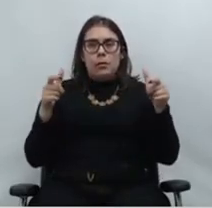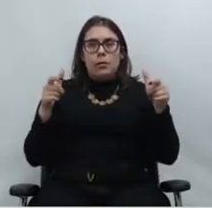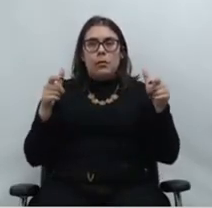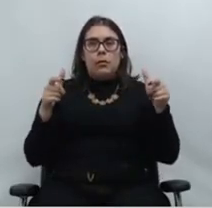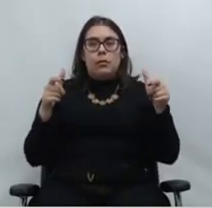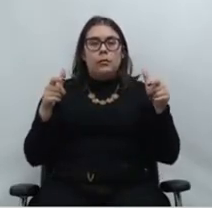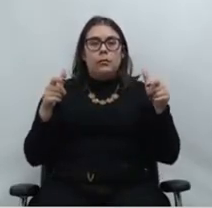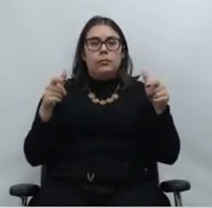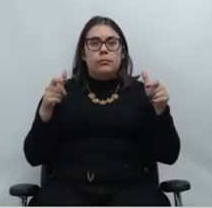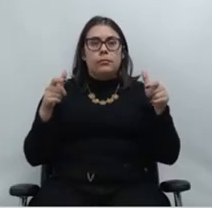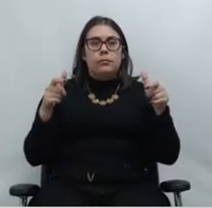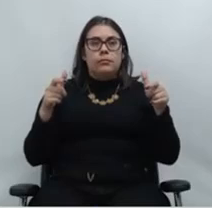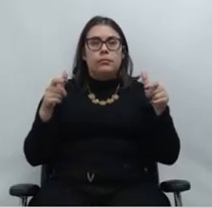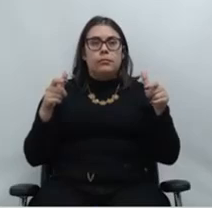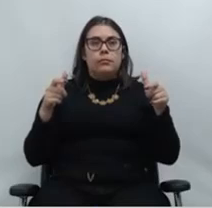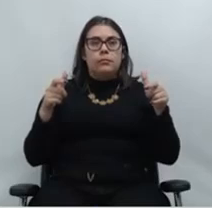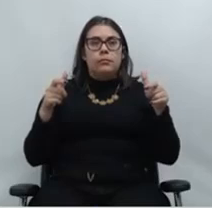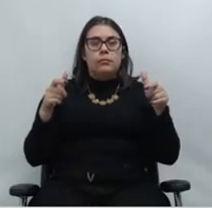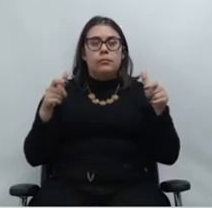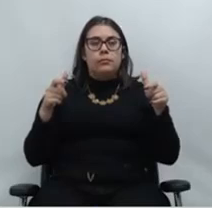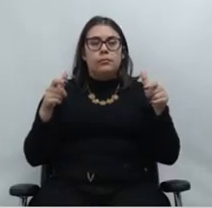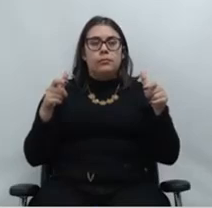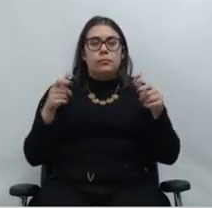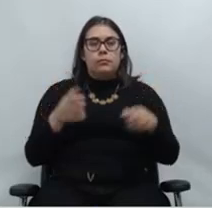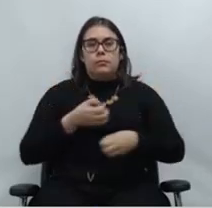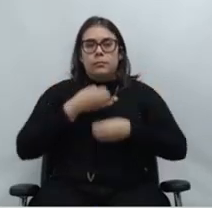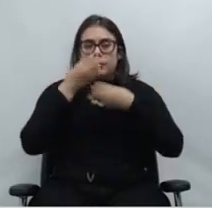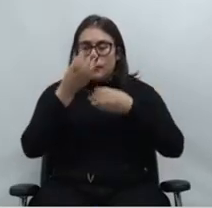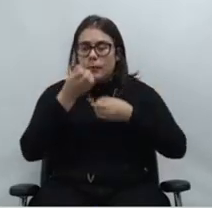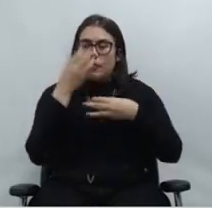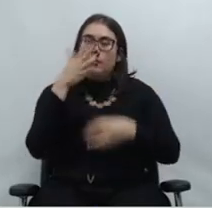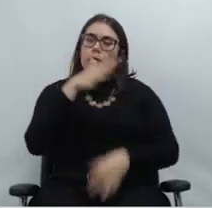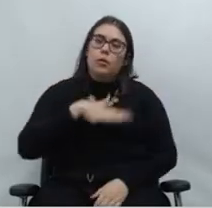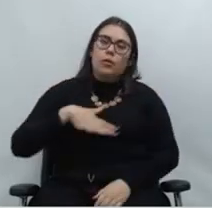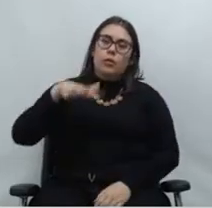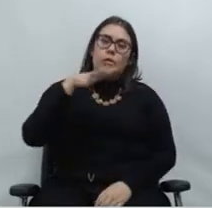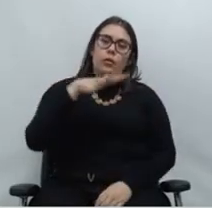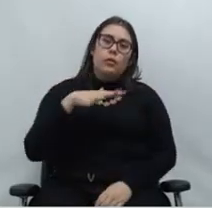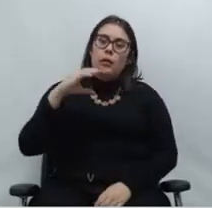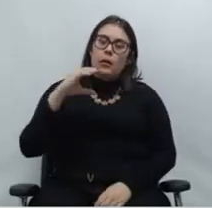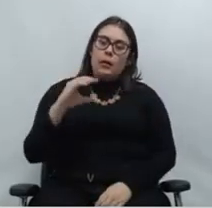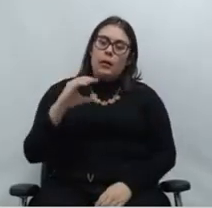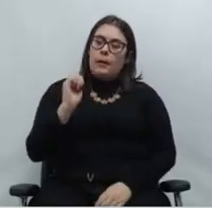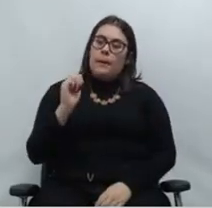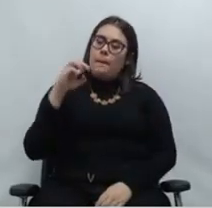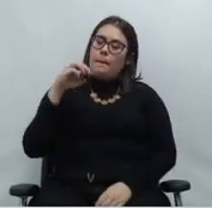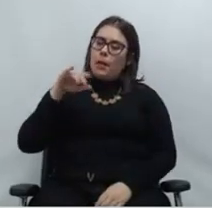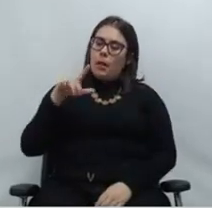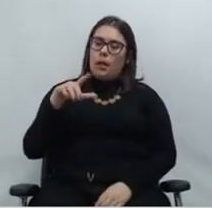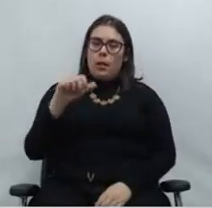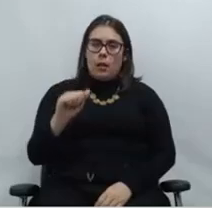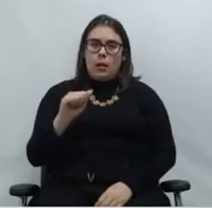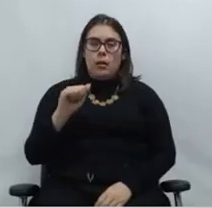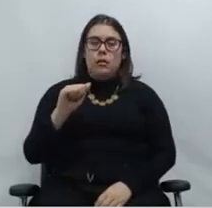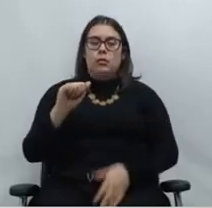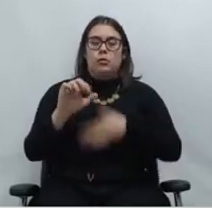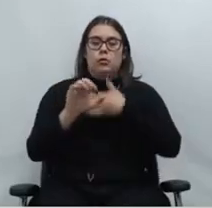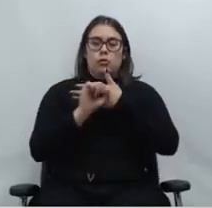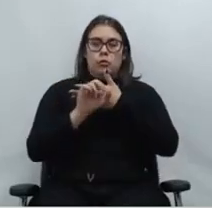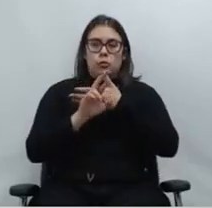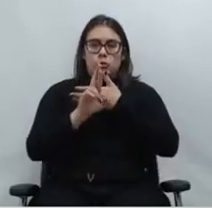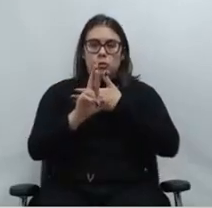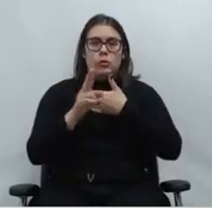a leitura nesse tema. E aqui eu ressalto a manifestação da ouvidora geral, Camila Marques, no âmbito dos debates da POS de 2024,